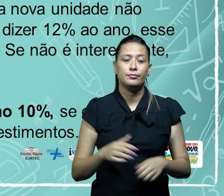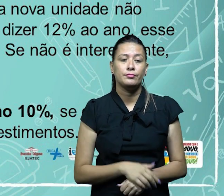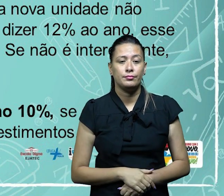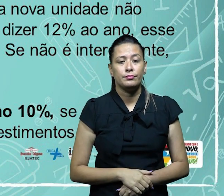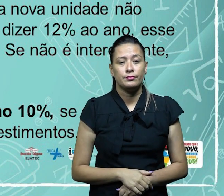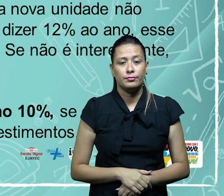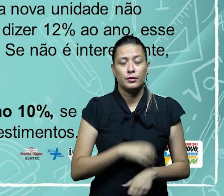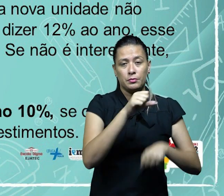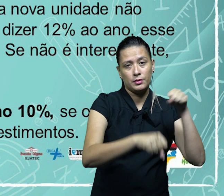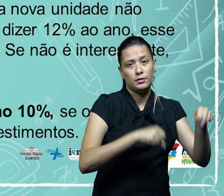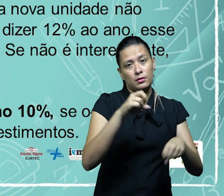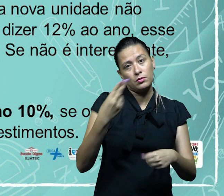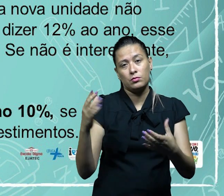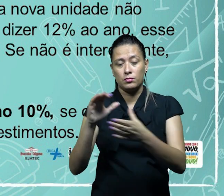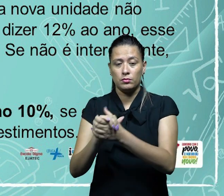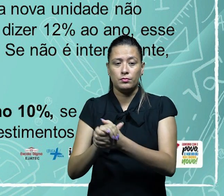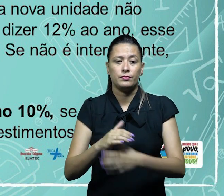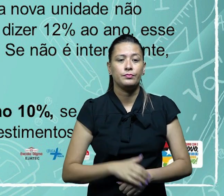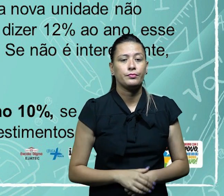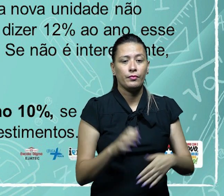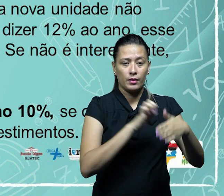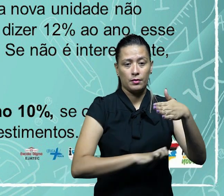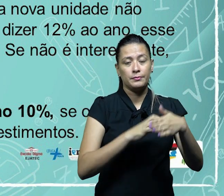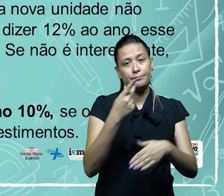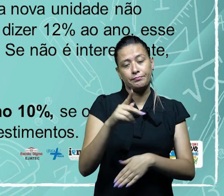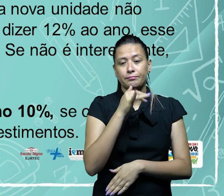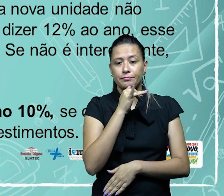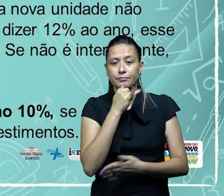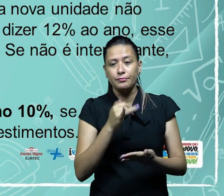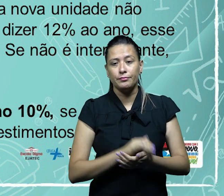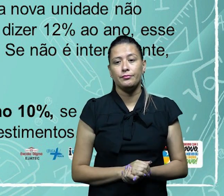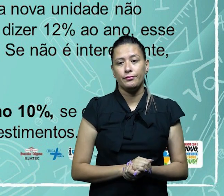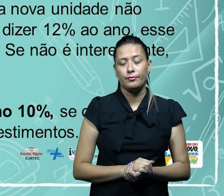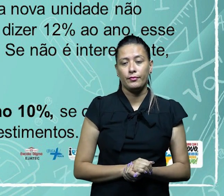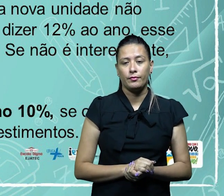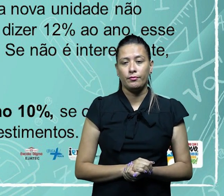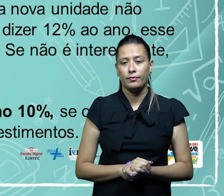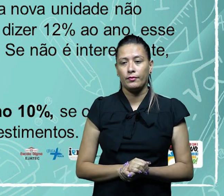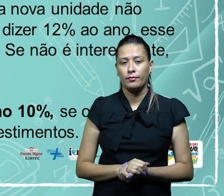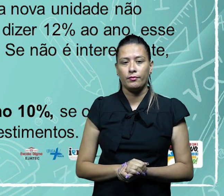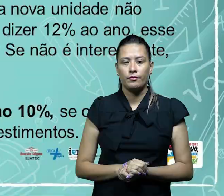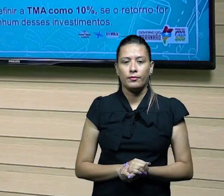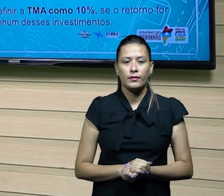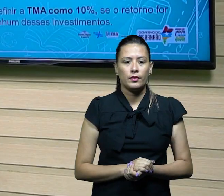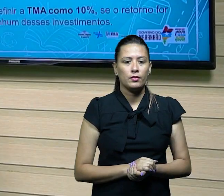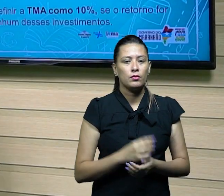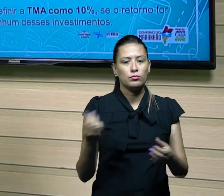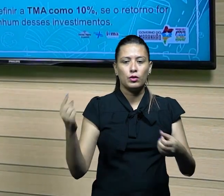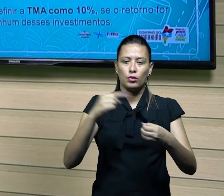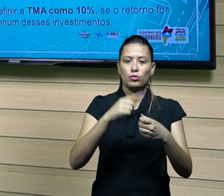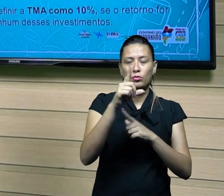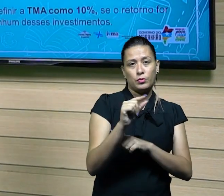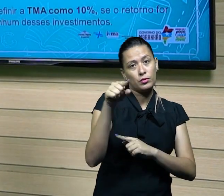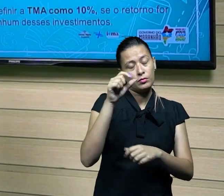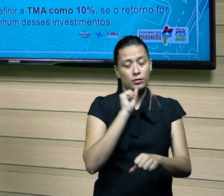investimento não é mais interessante para você. Isso é lógico, né? Você concorda? Tá bem? Então, se não é interessante, por que gastar tempo e dinheiro? Vamos